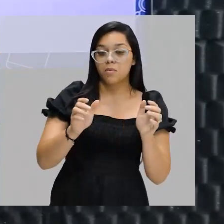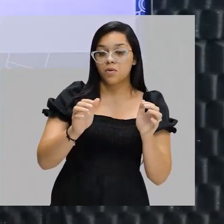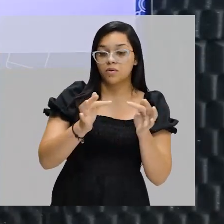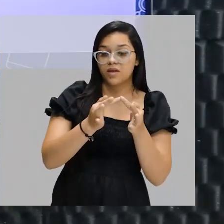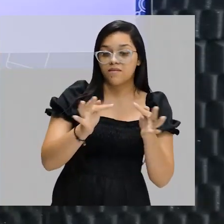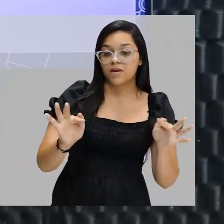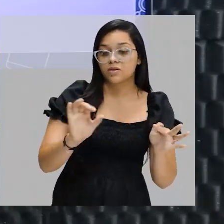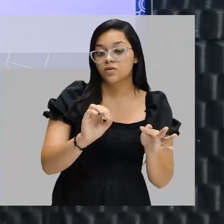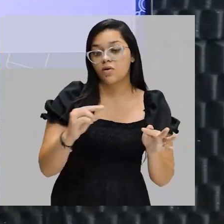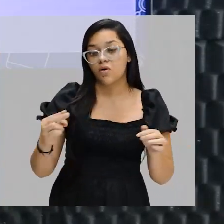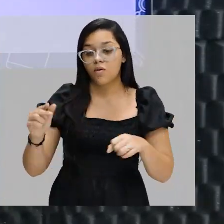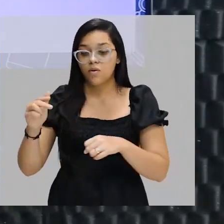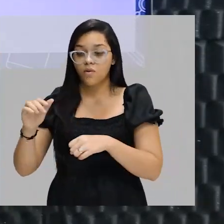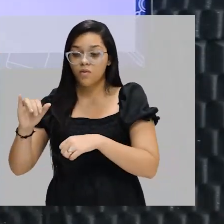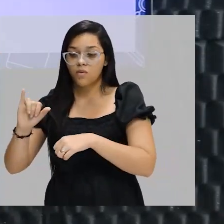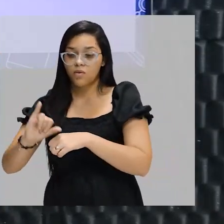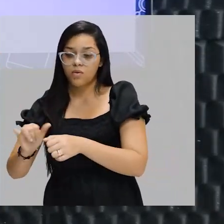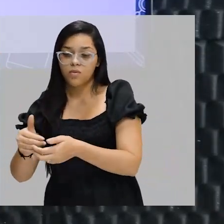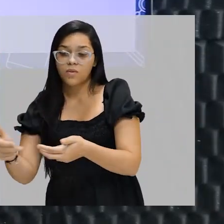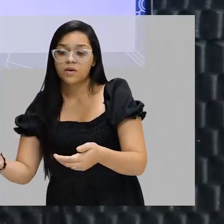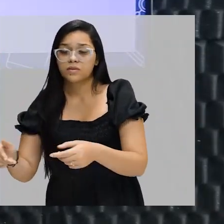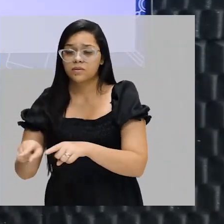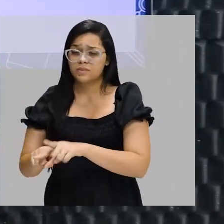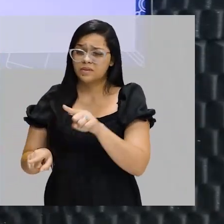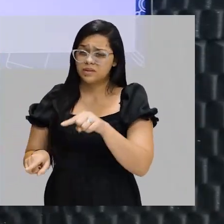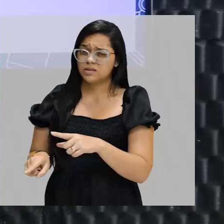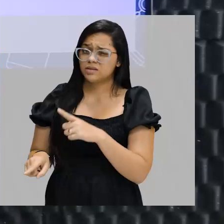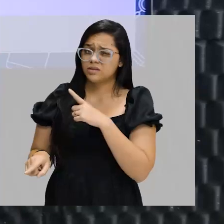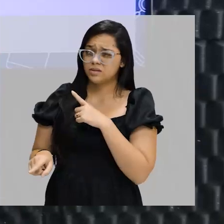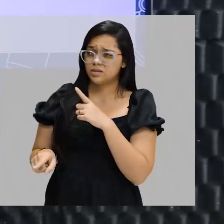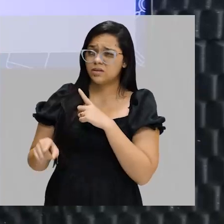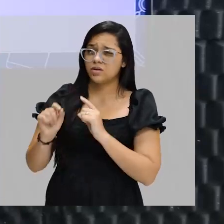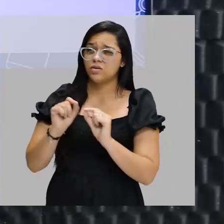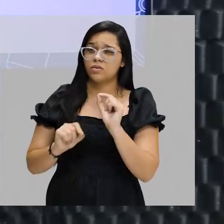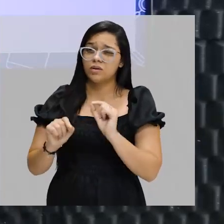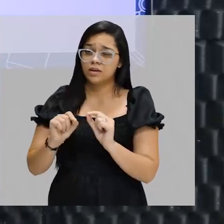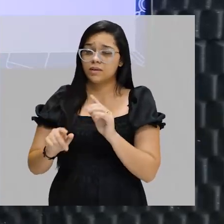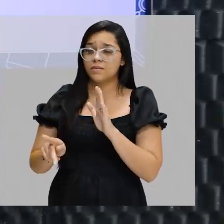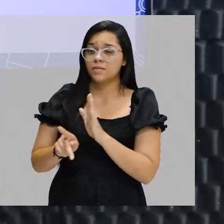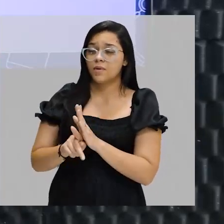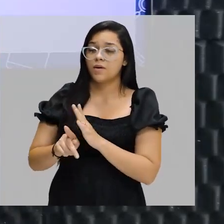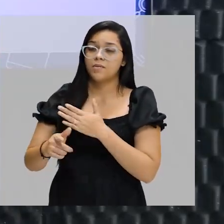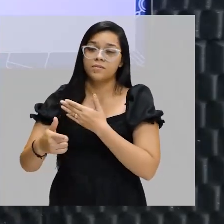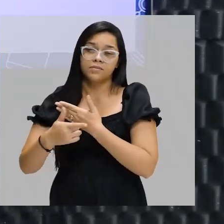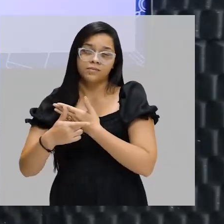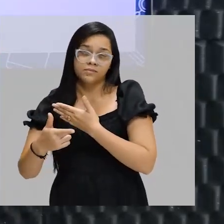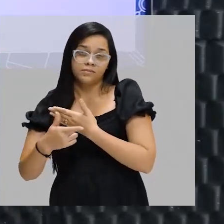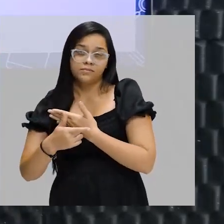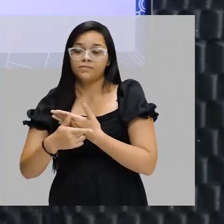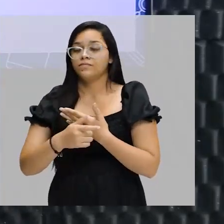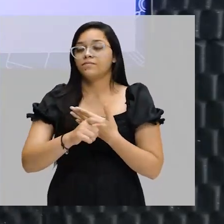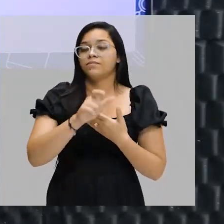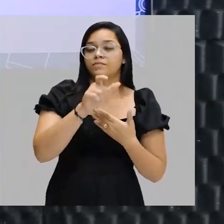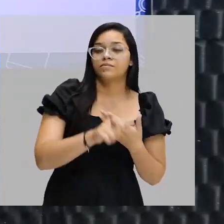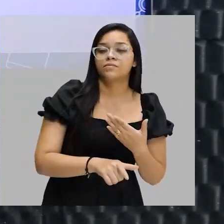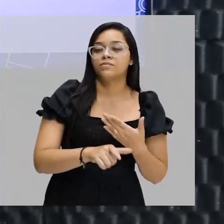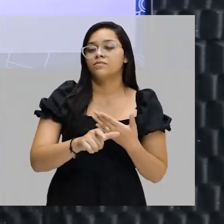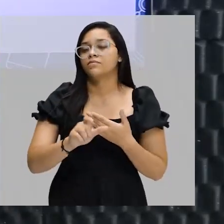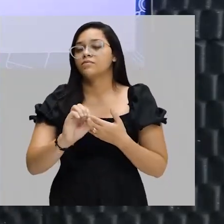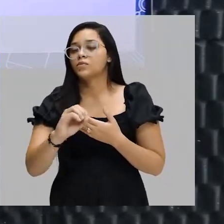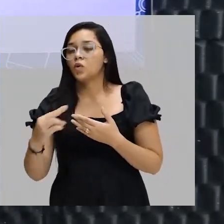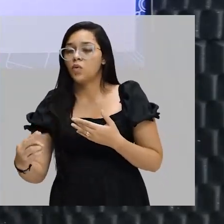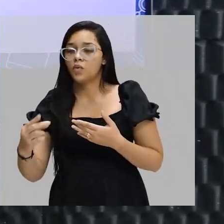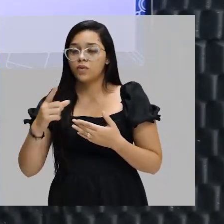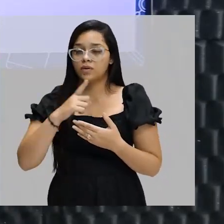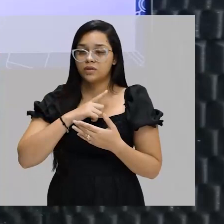ou a objetos. E é justamente essa determinação, se ele desempenha a função de sujeito ou objeto, se ele se